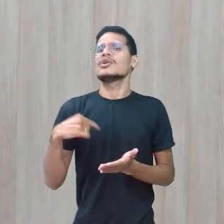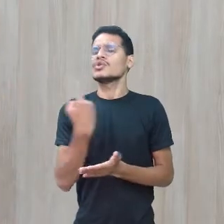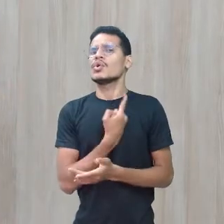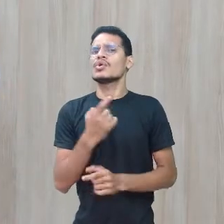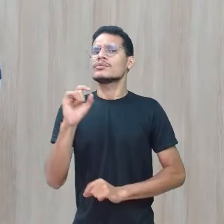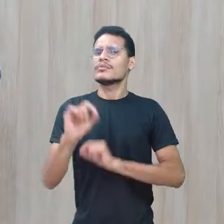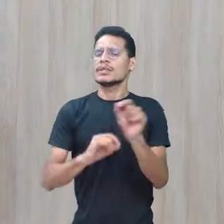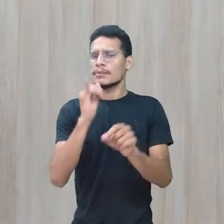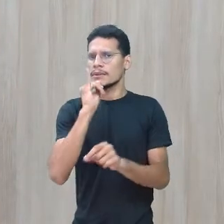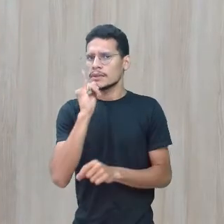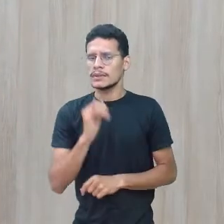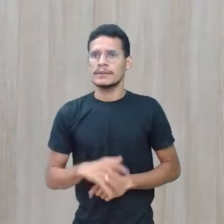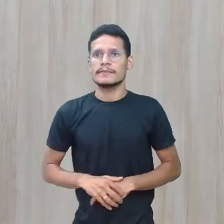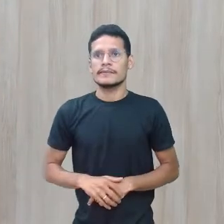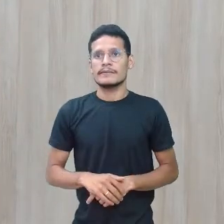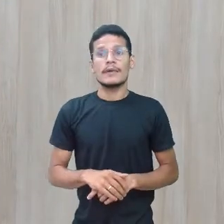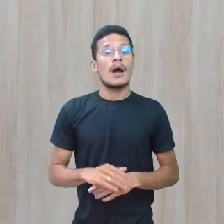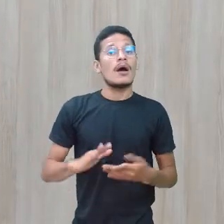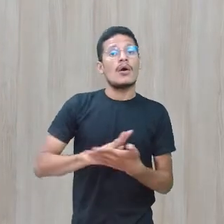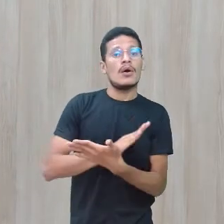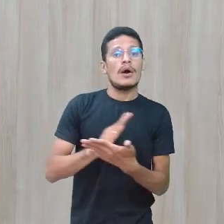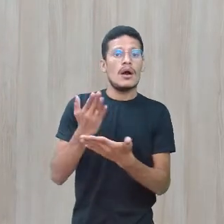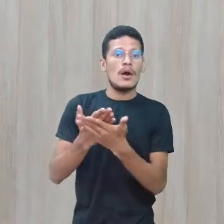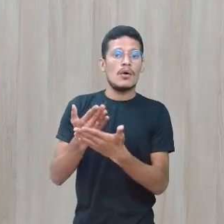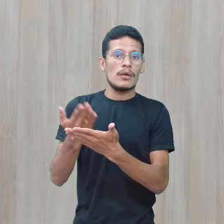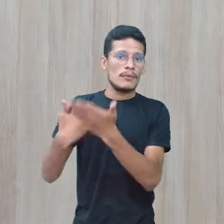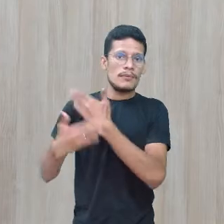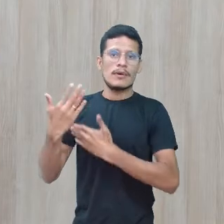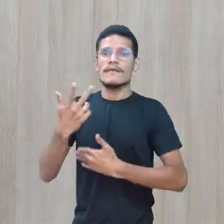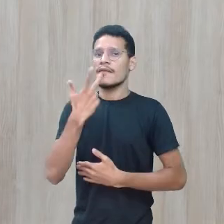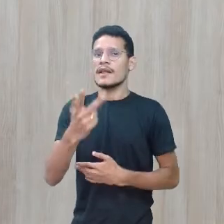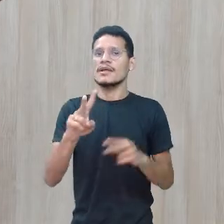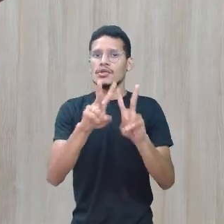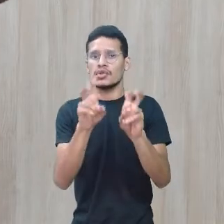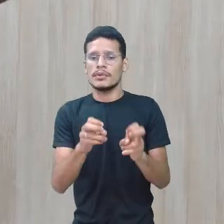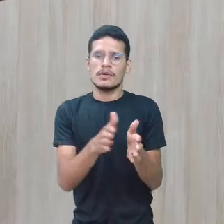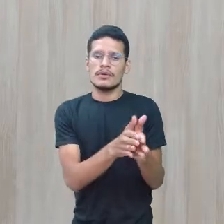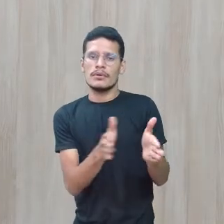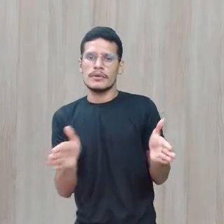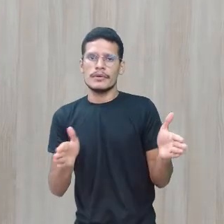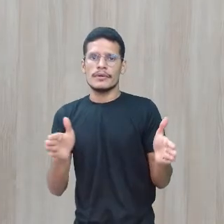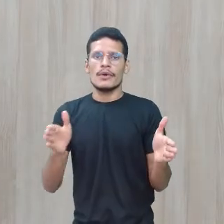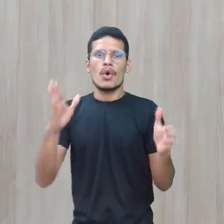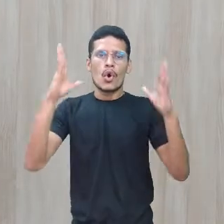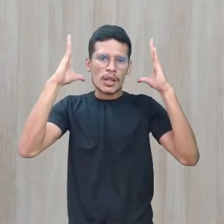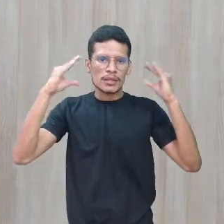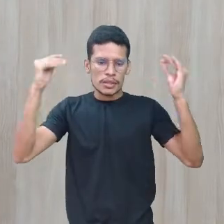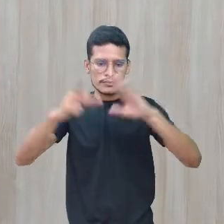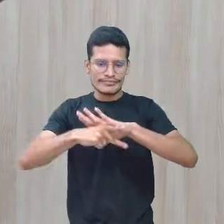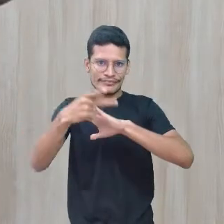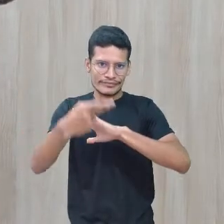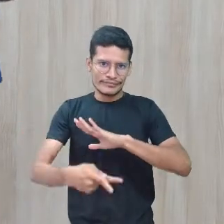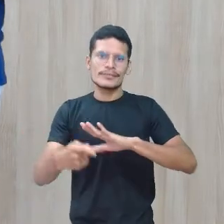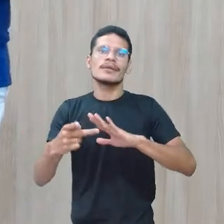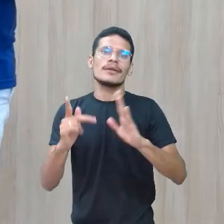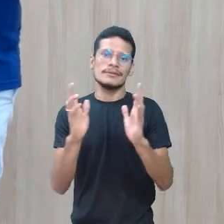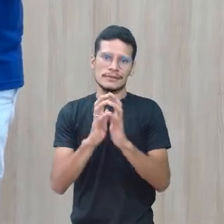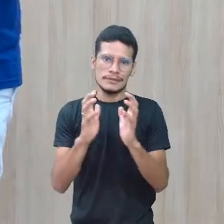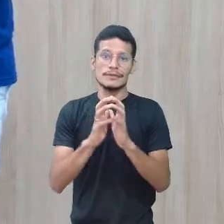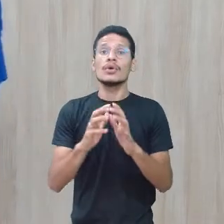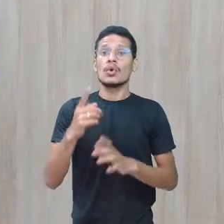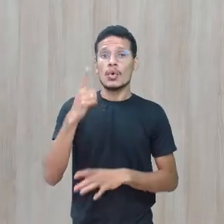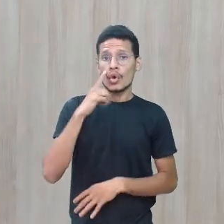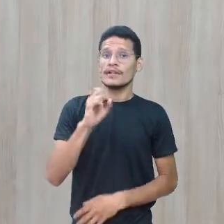3, 4 aulas falando sobre o período holandês aqui em Pernambuco, aqui em Recife. Então, pois bem, o Sítio da Trindade